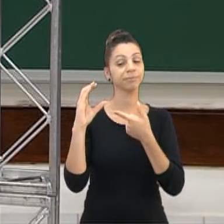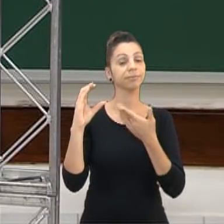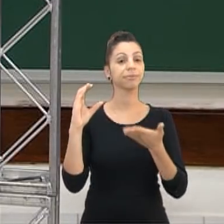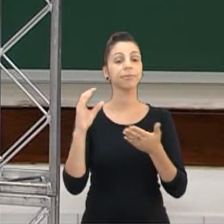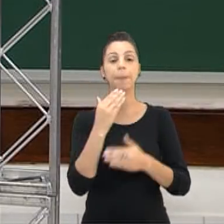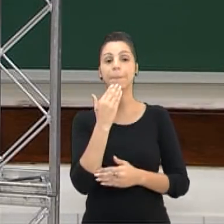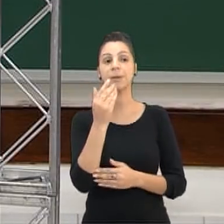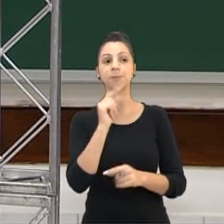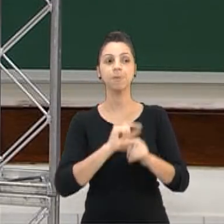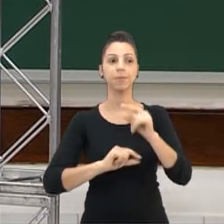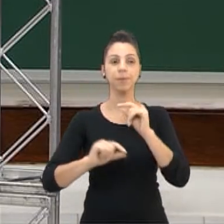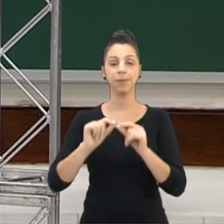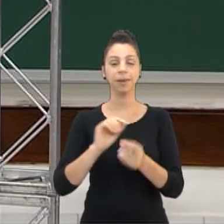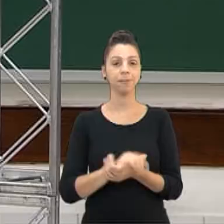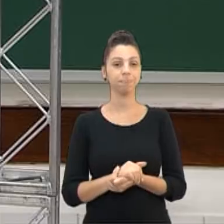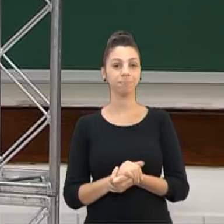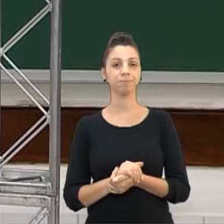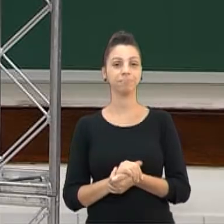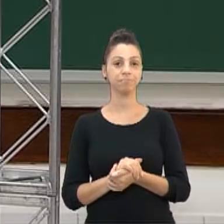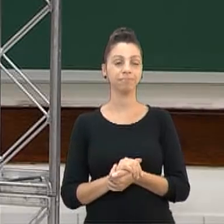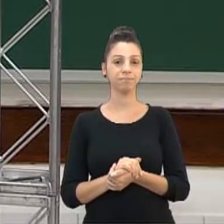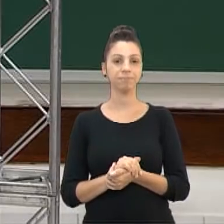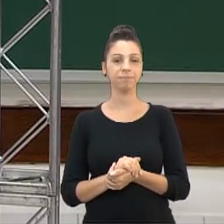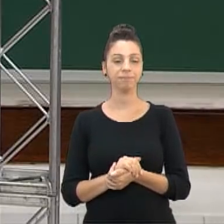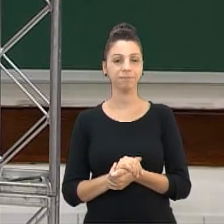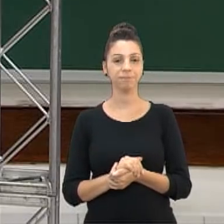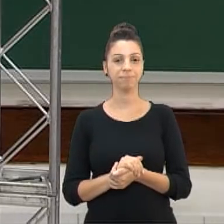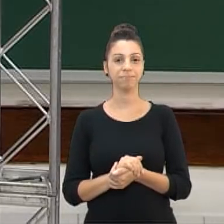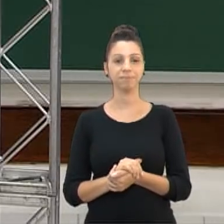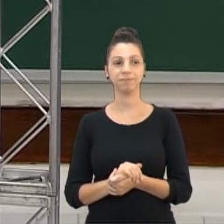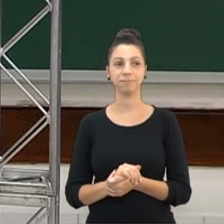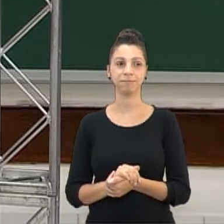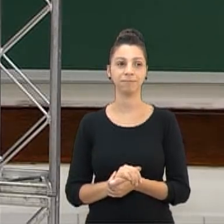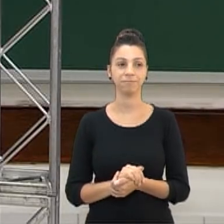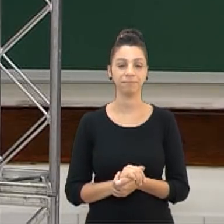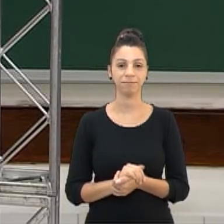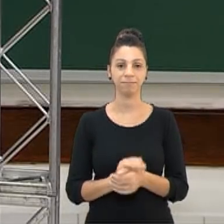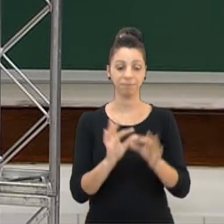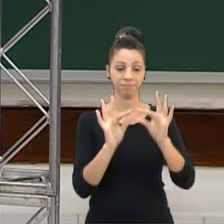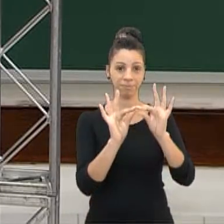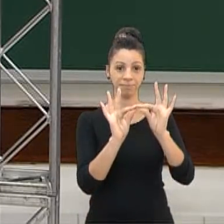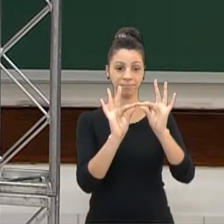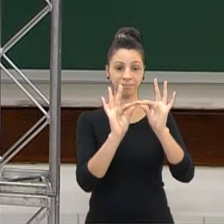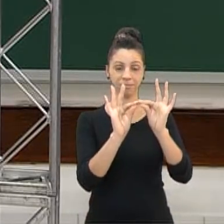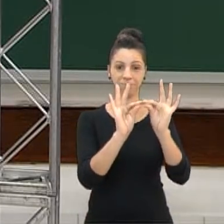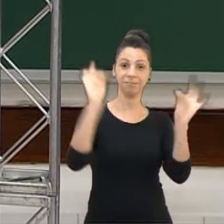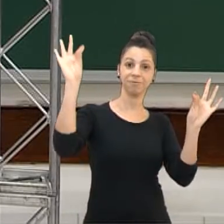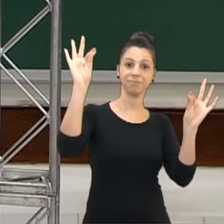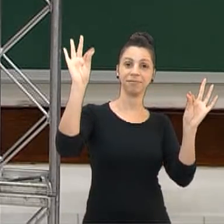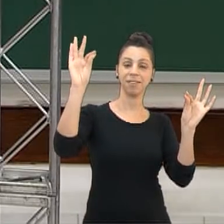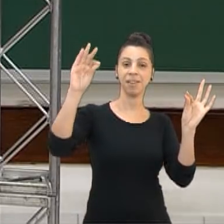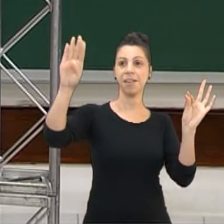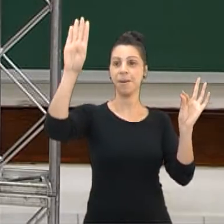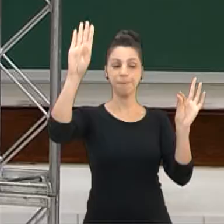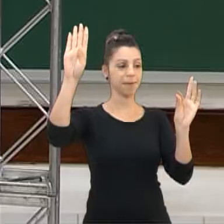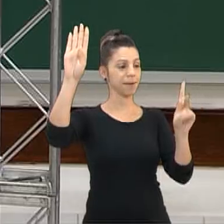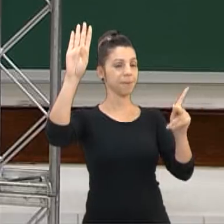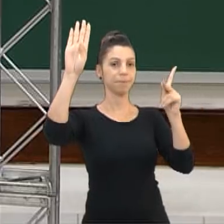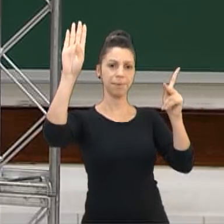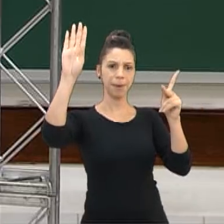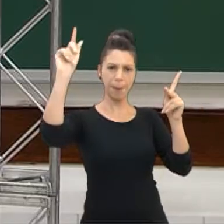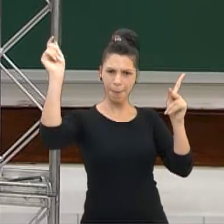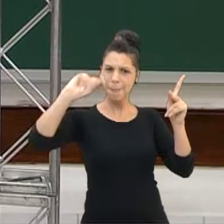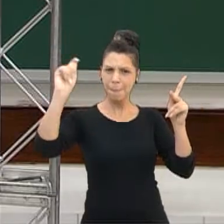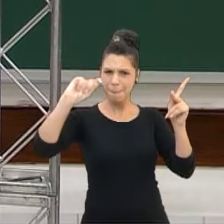vai pedir para mim e para você, adivinha o que, gente? Adivinha, olha só, o segmento PB. Você precisa